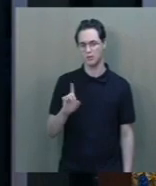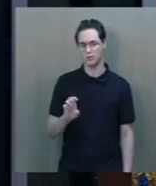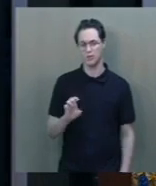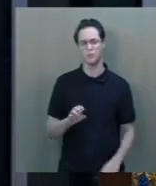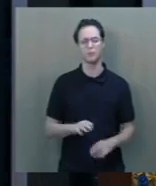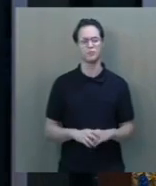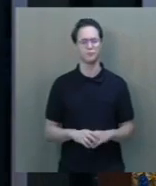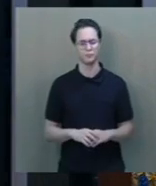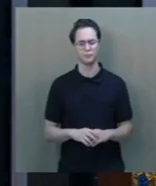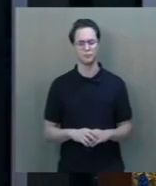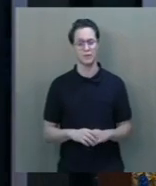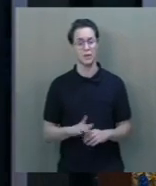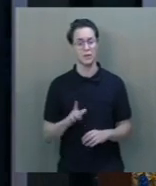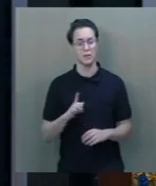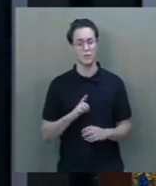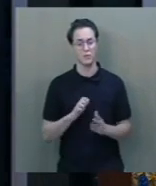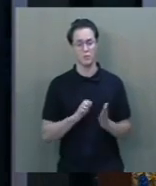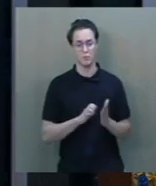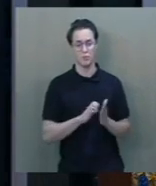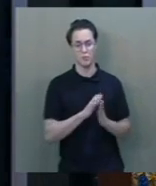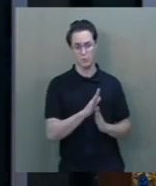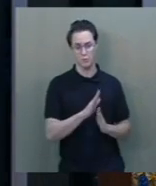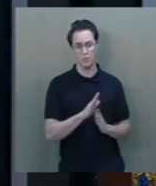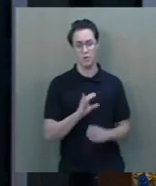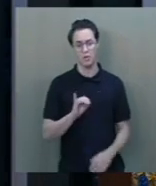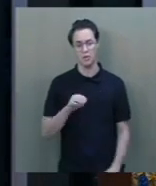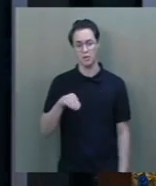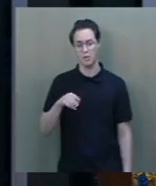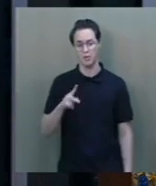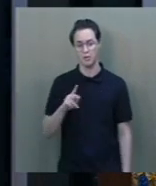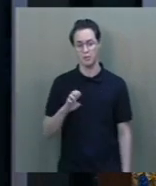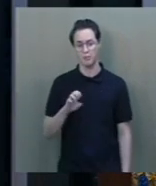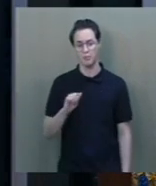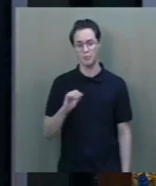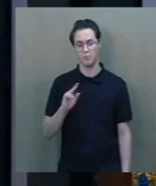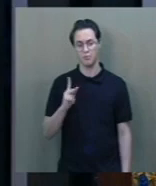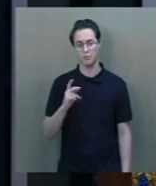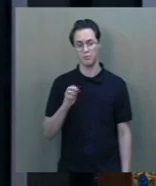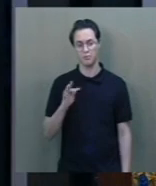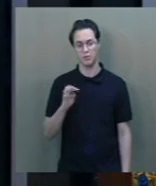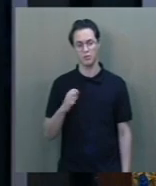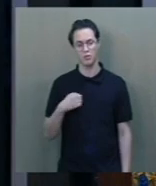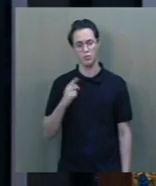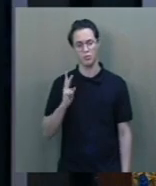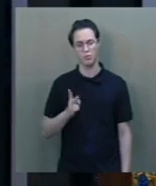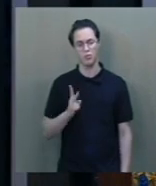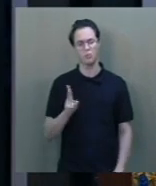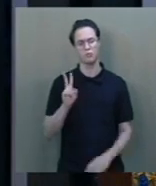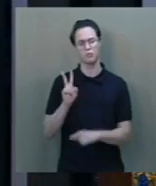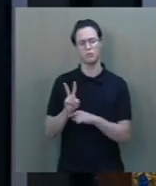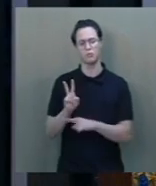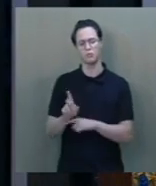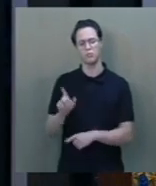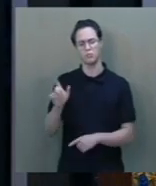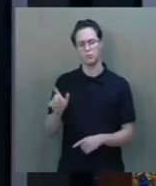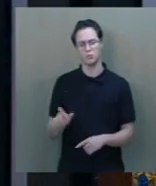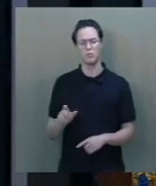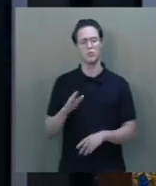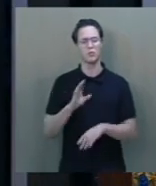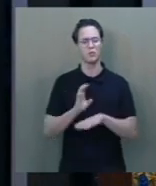Após o impeachment, continuei no Senado defendendo Tocantins e os tocantinenses, defendendo a agricultura